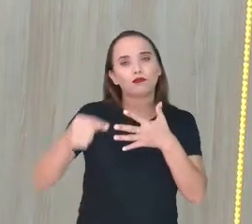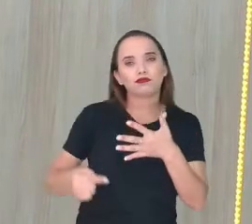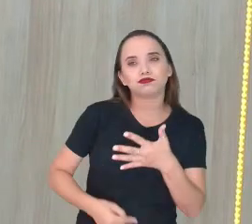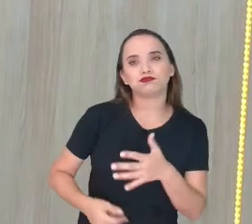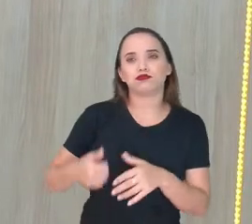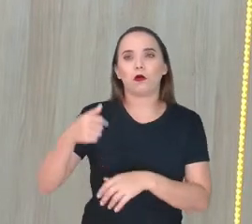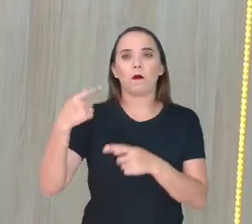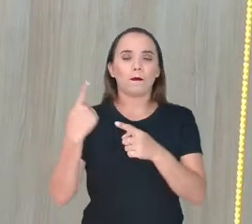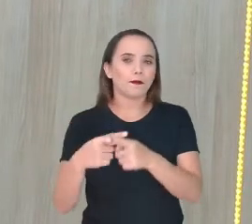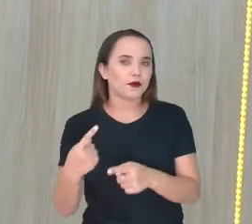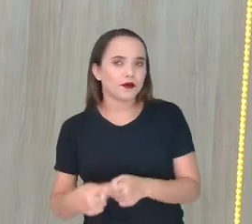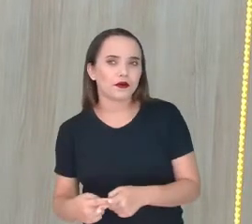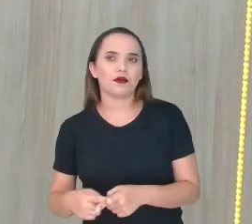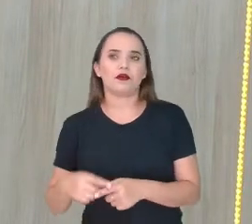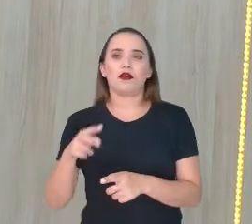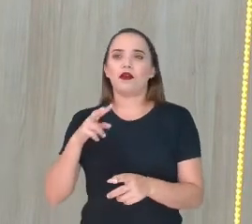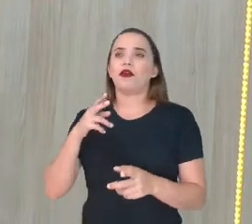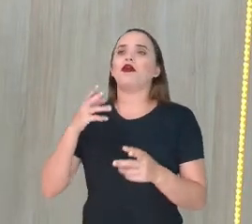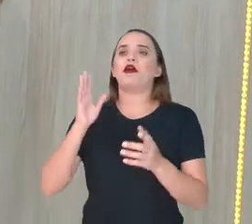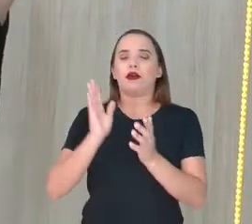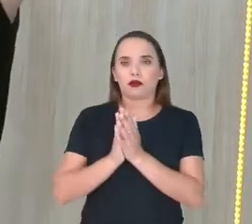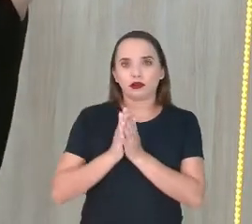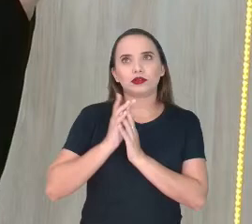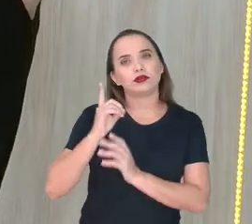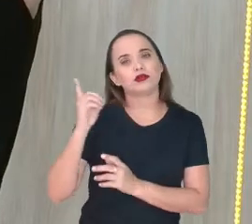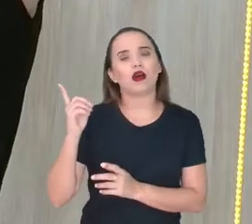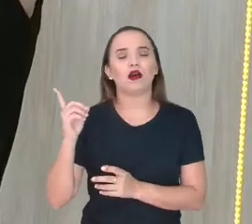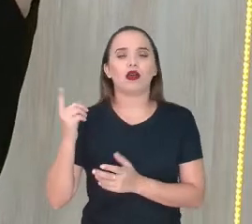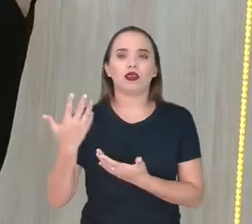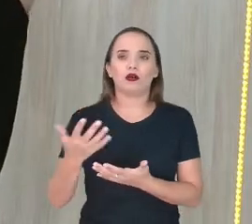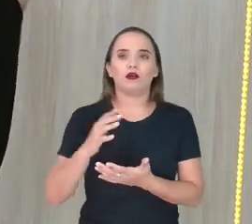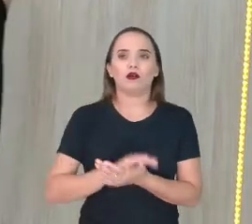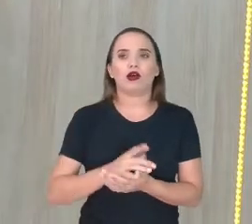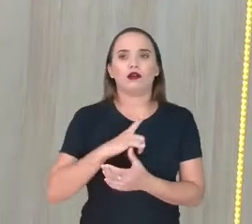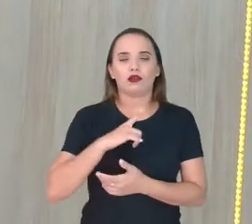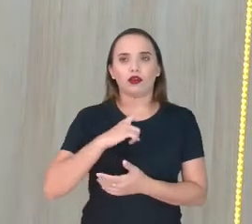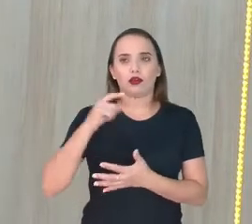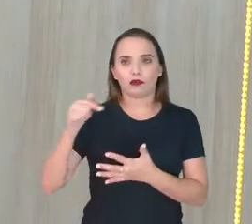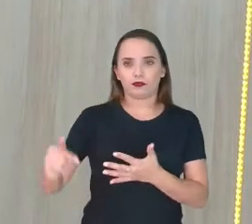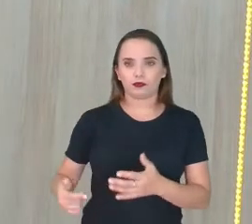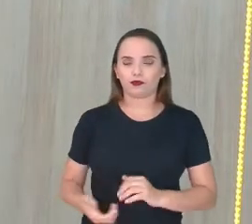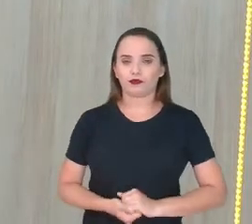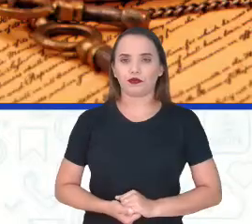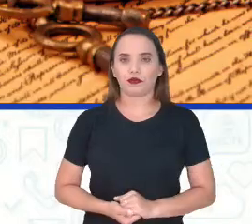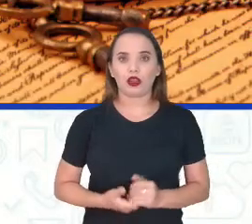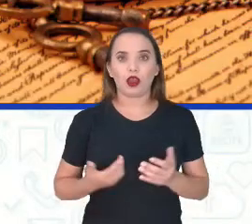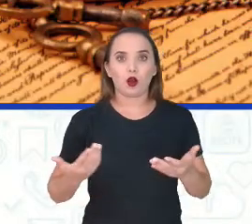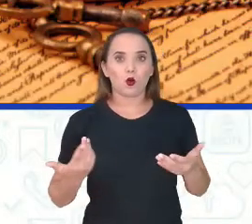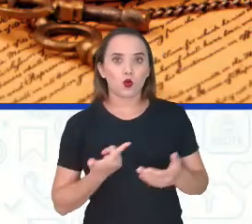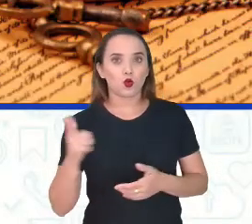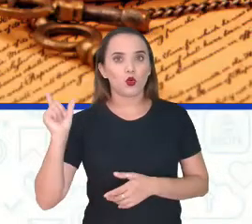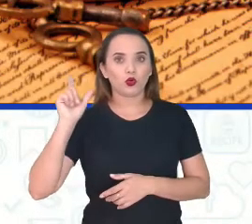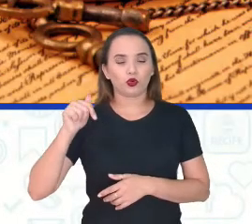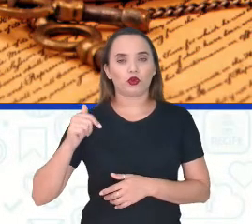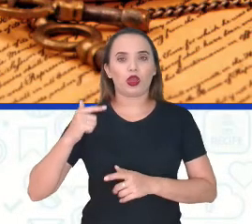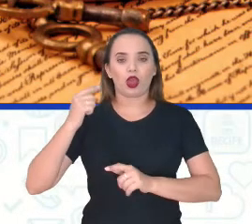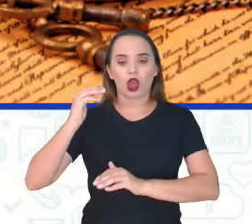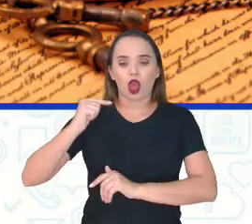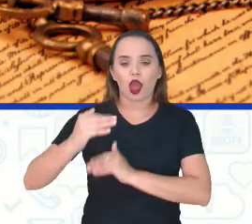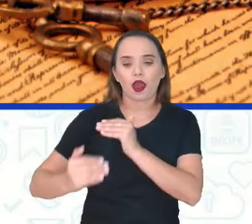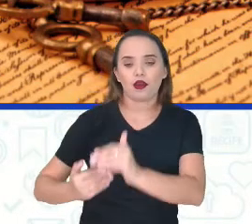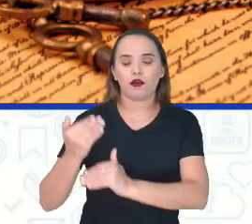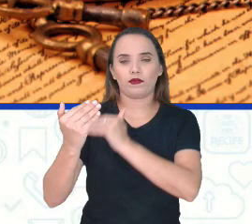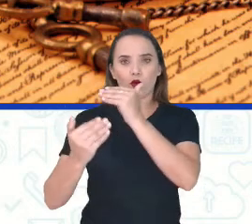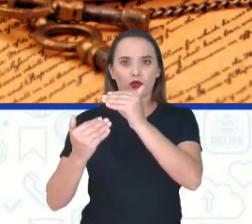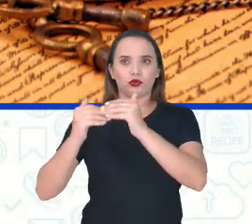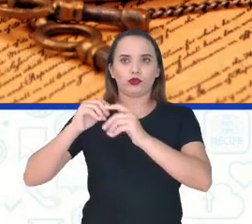a, com efeito, assim. A gente tem também a evolução histórica, que é uma ferramenta argumentativa que eu uso